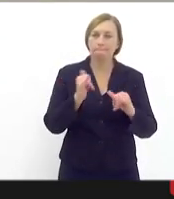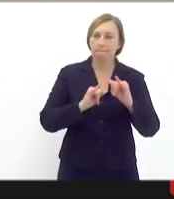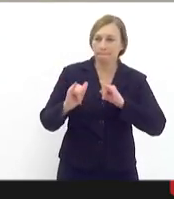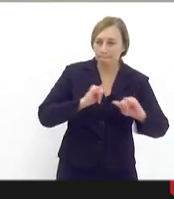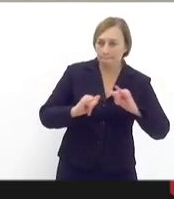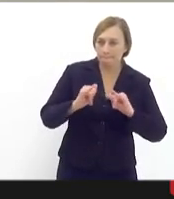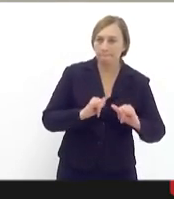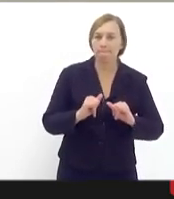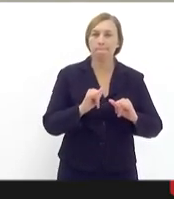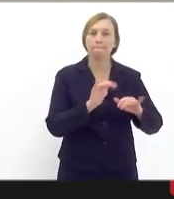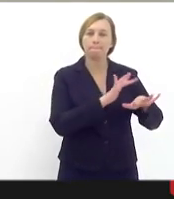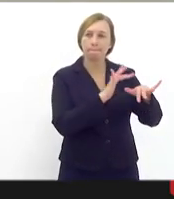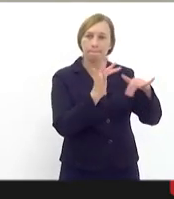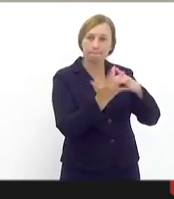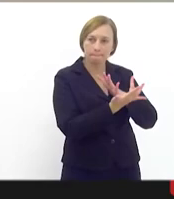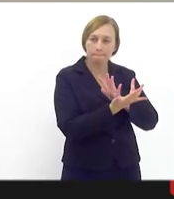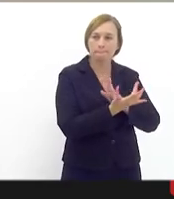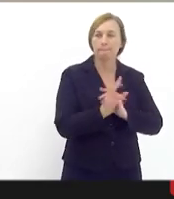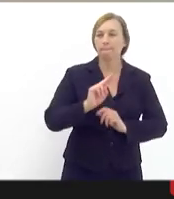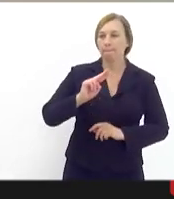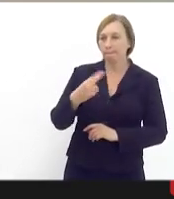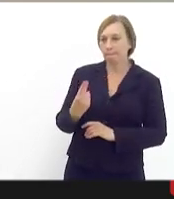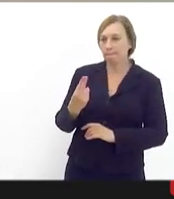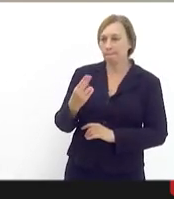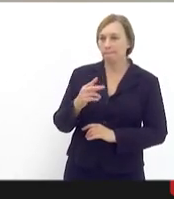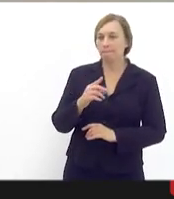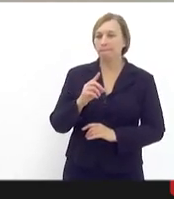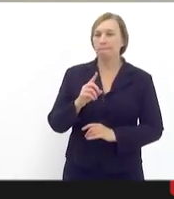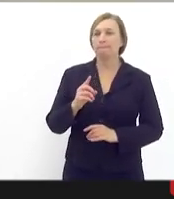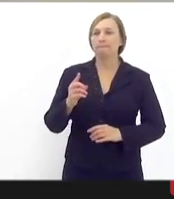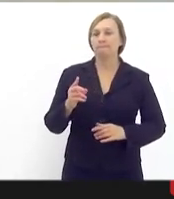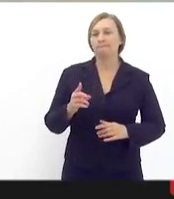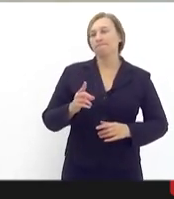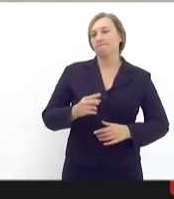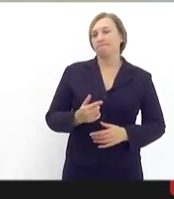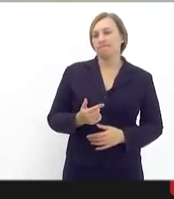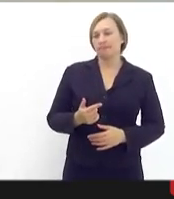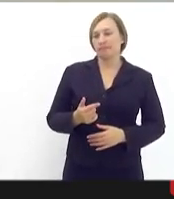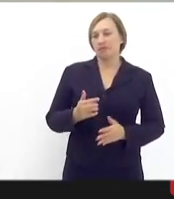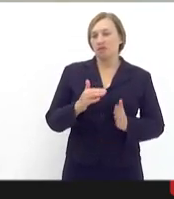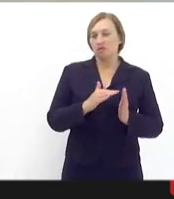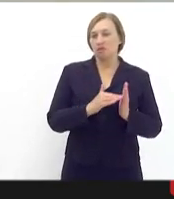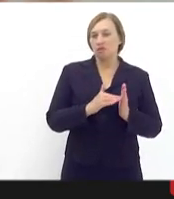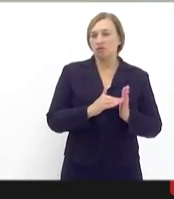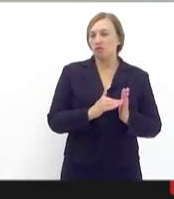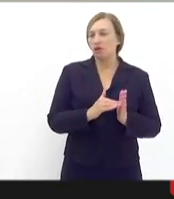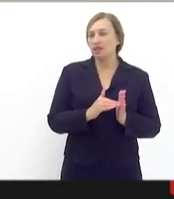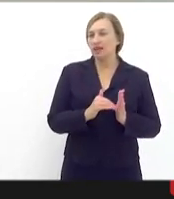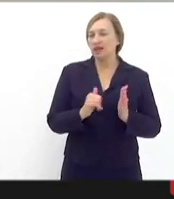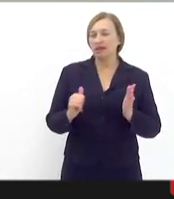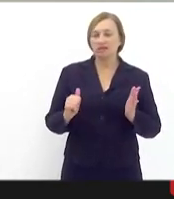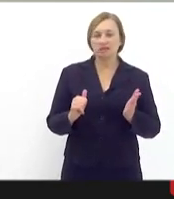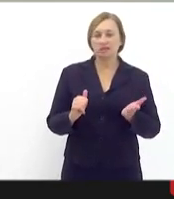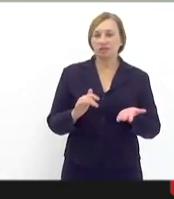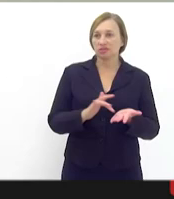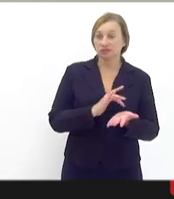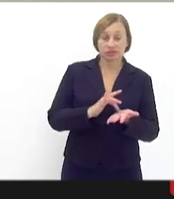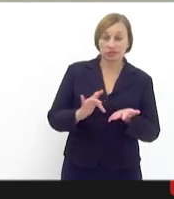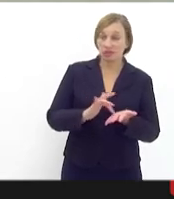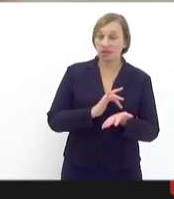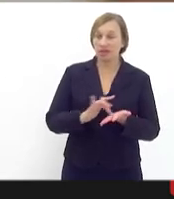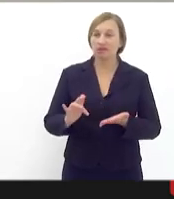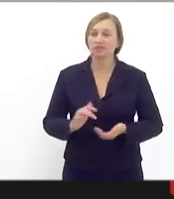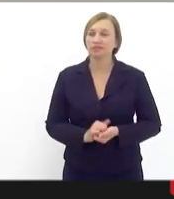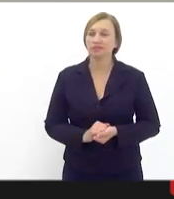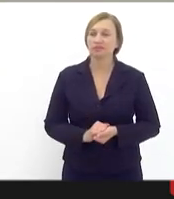no ambiente online, seja no ambiente offline. E hoje a gente não tem mais essa separação. Hoje todos somos digital,